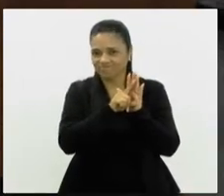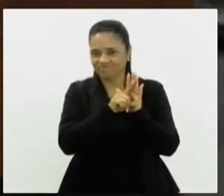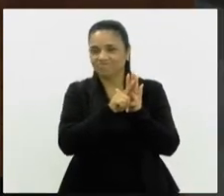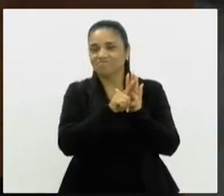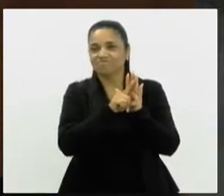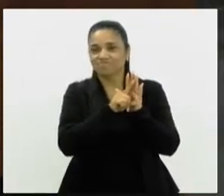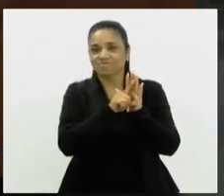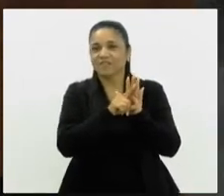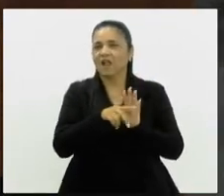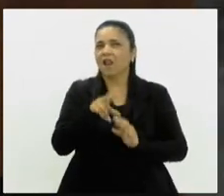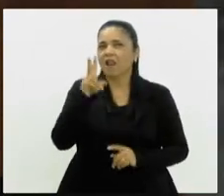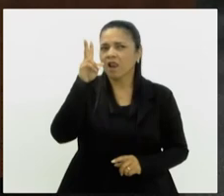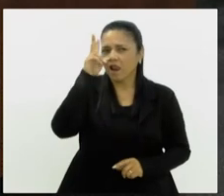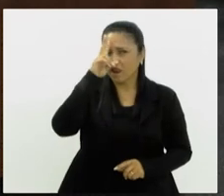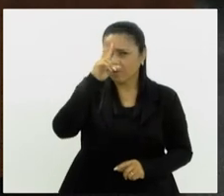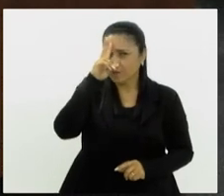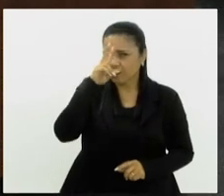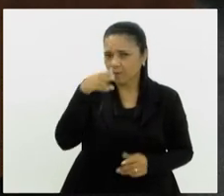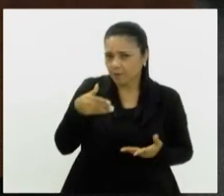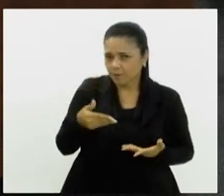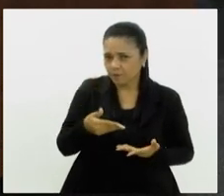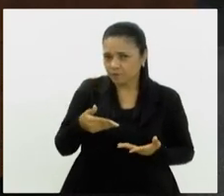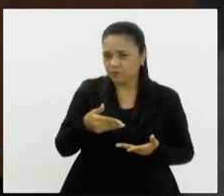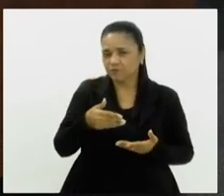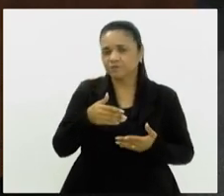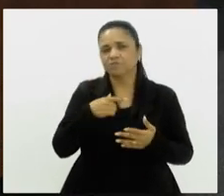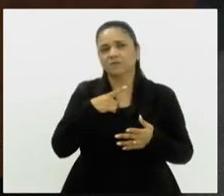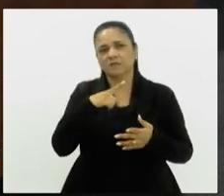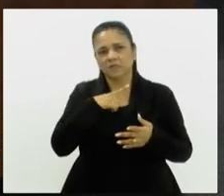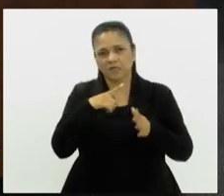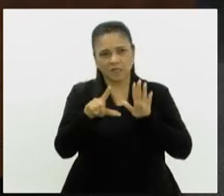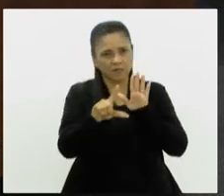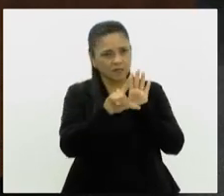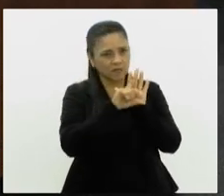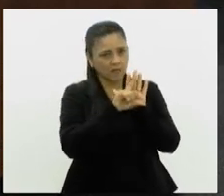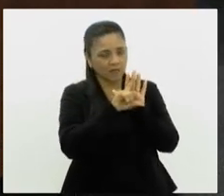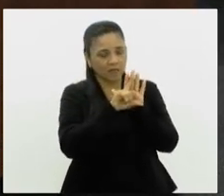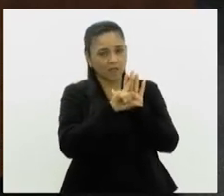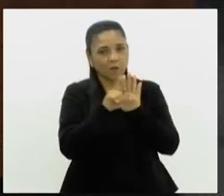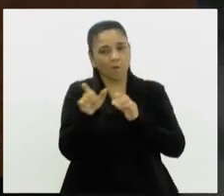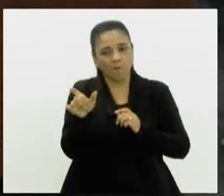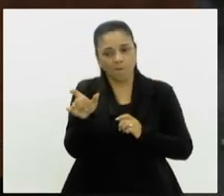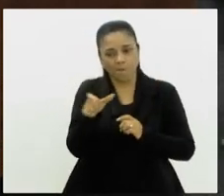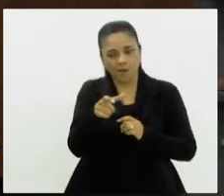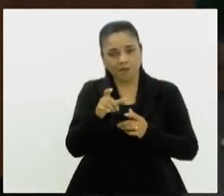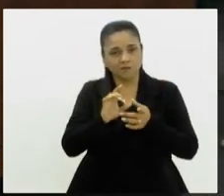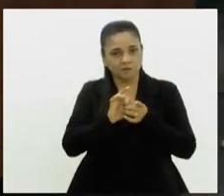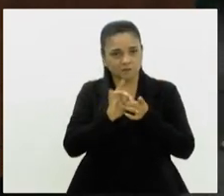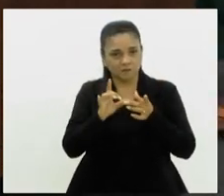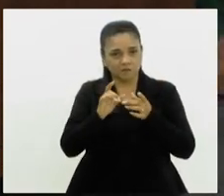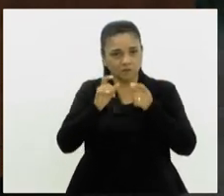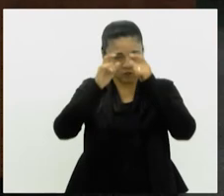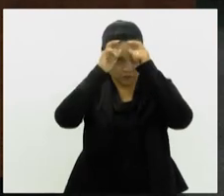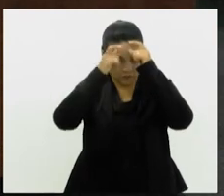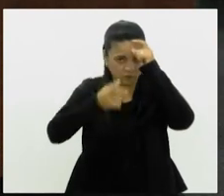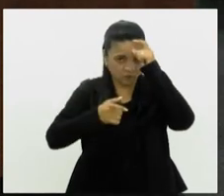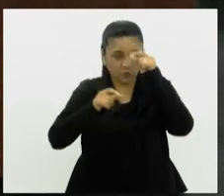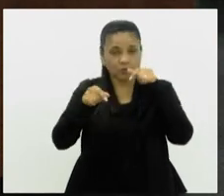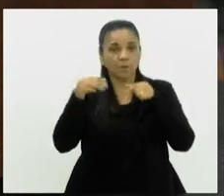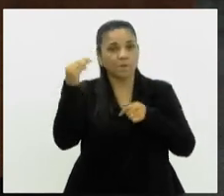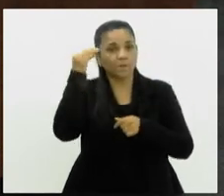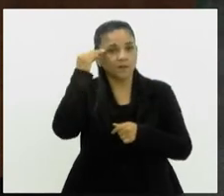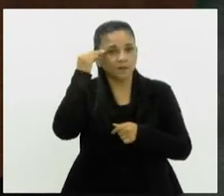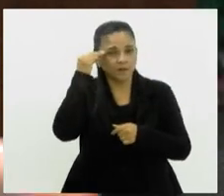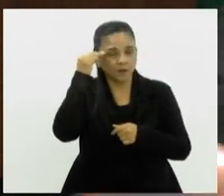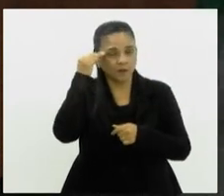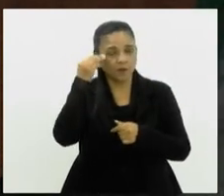que nós demos, por lei, o passe livre às pessoas com transtorno mental e aos acompanhantes para